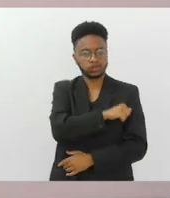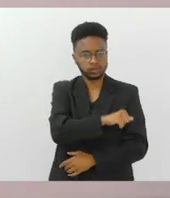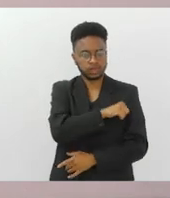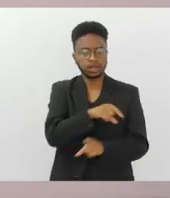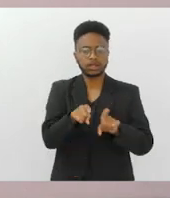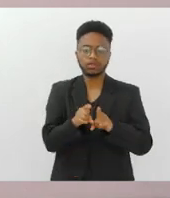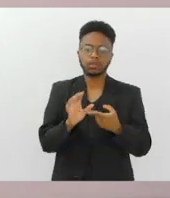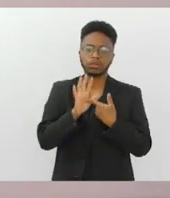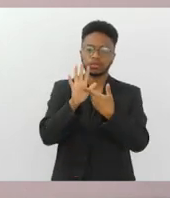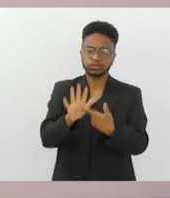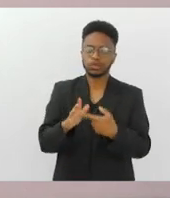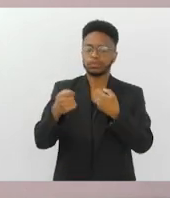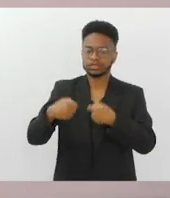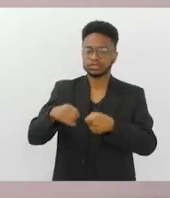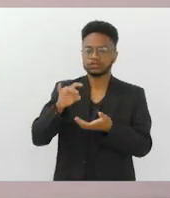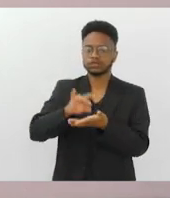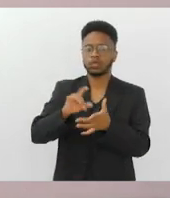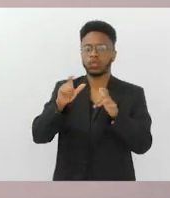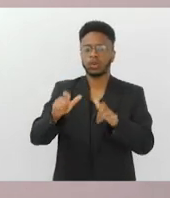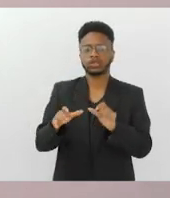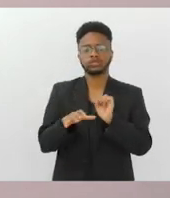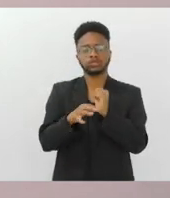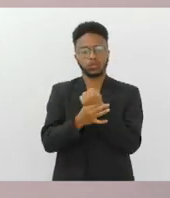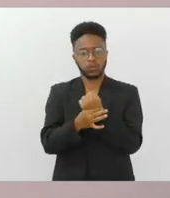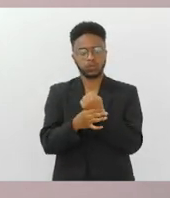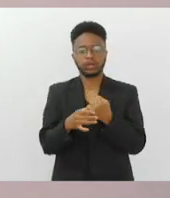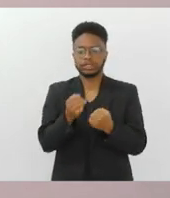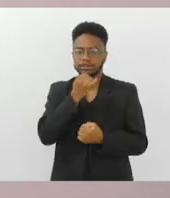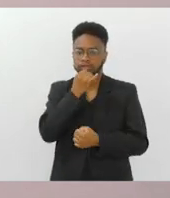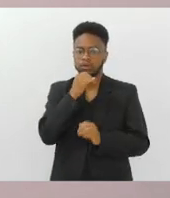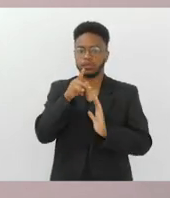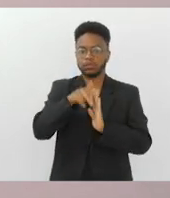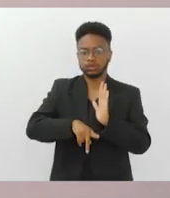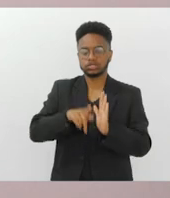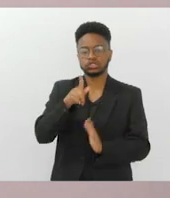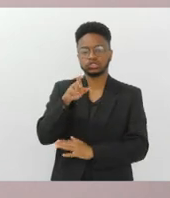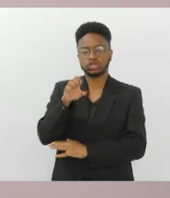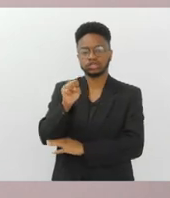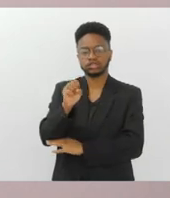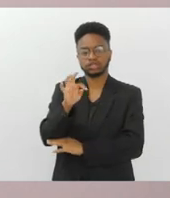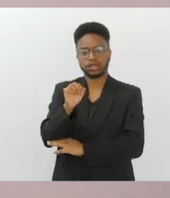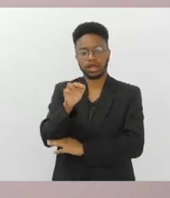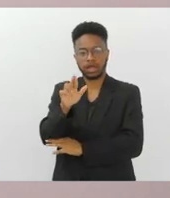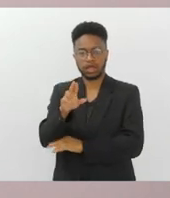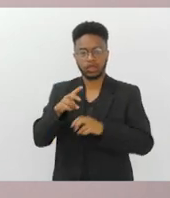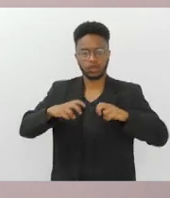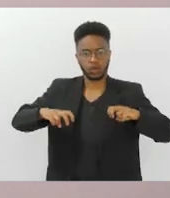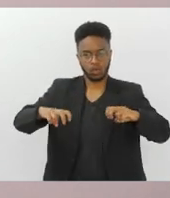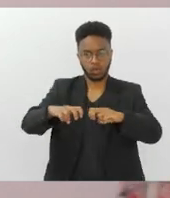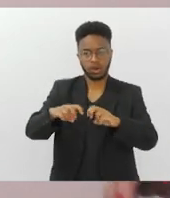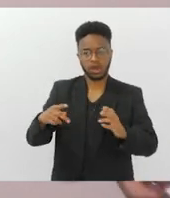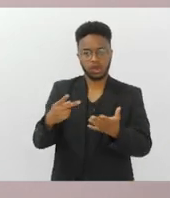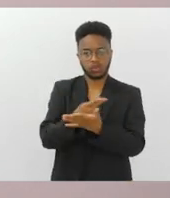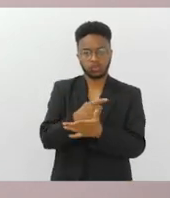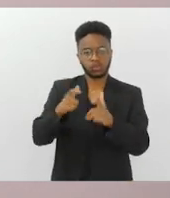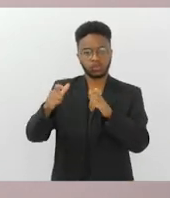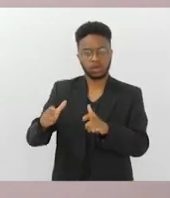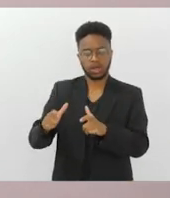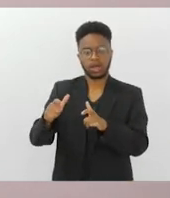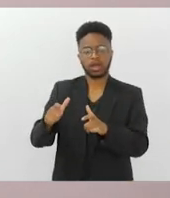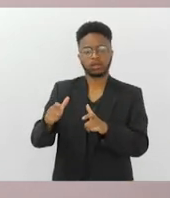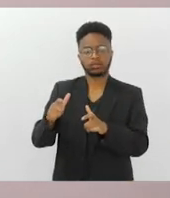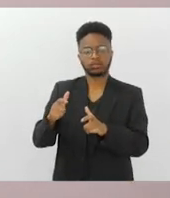mostrando a necessidade de espaços seguros. A exemplo do projeto Gestar em Roda, que aconteceu na Unidade de Saúde Augusto Boal no ano de